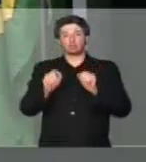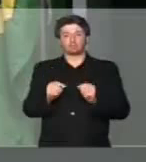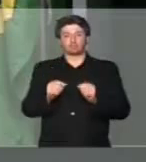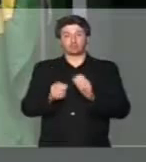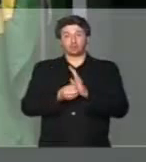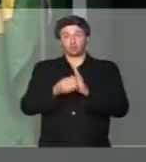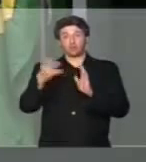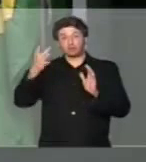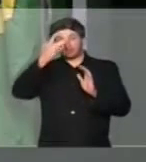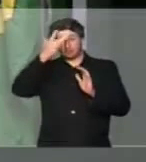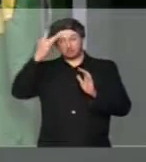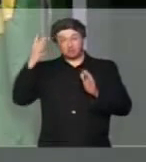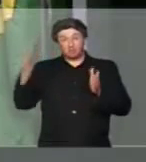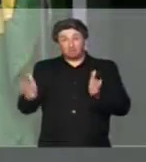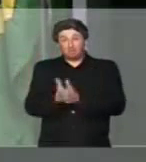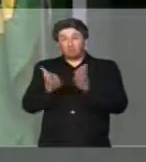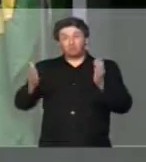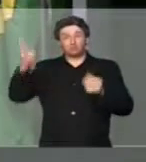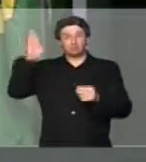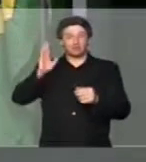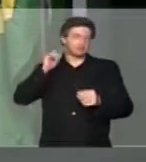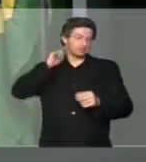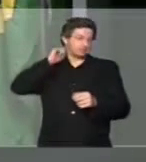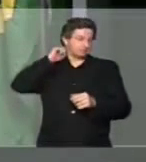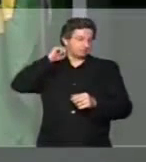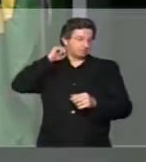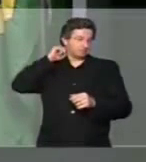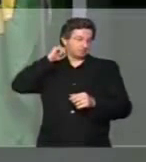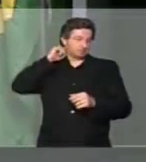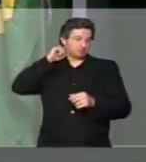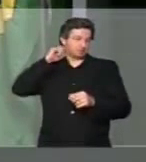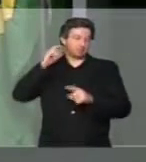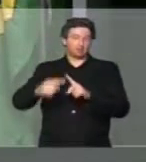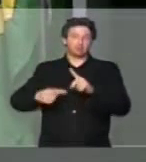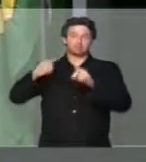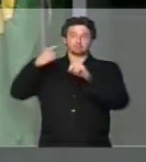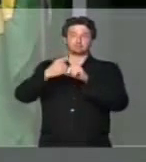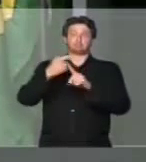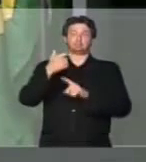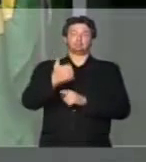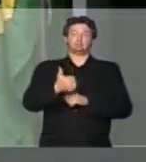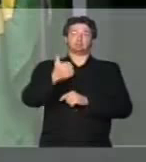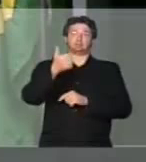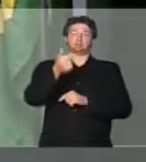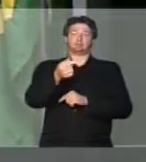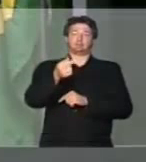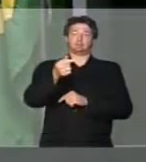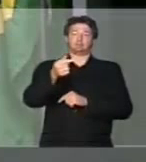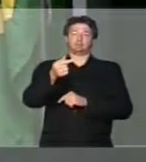que o número de miseráveis no Brasil aumentou em